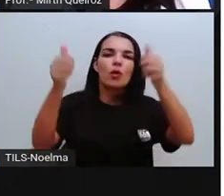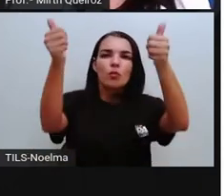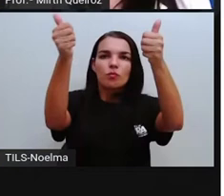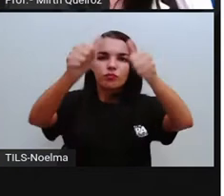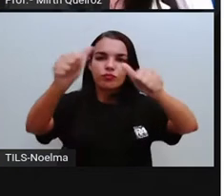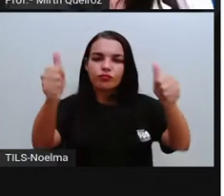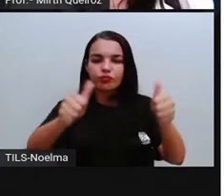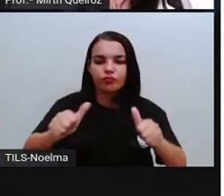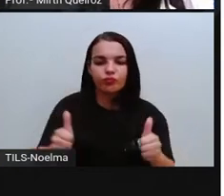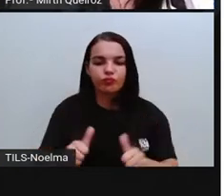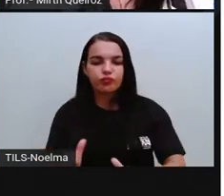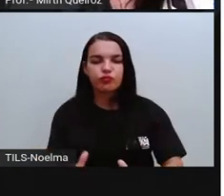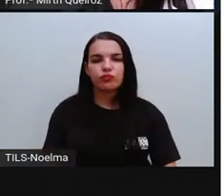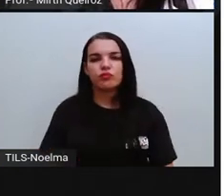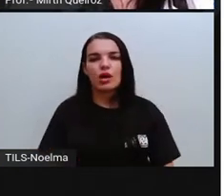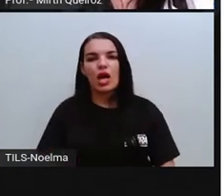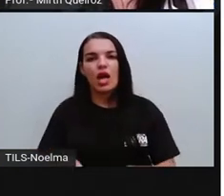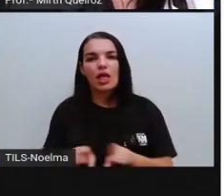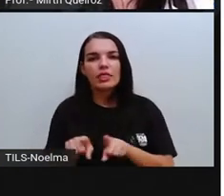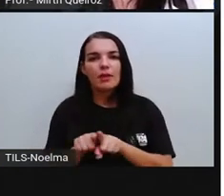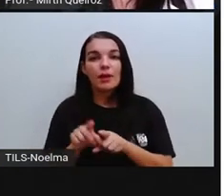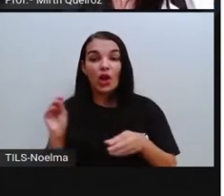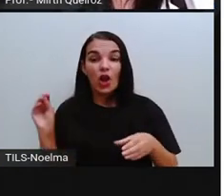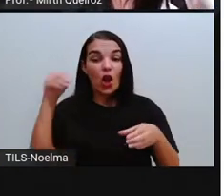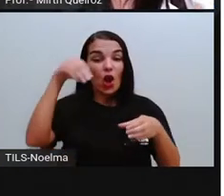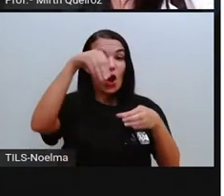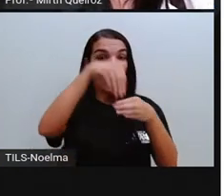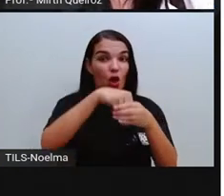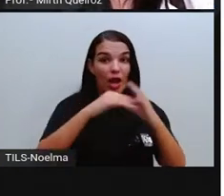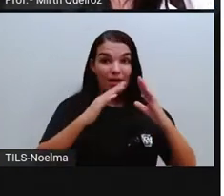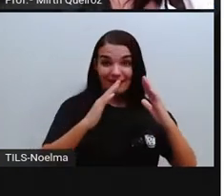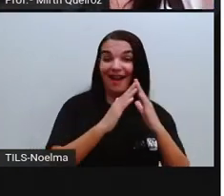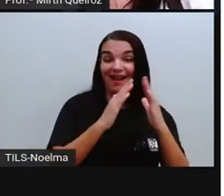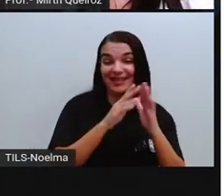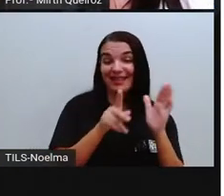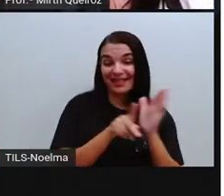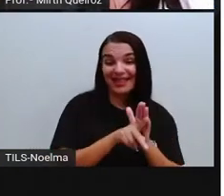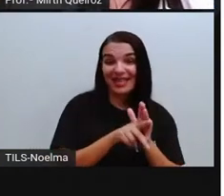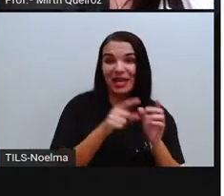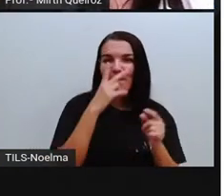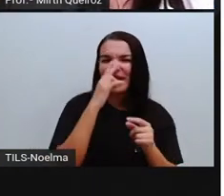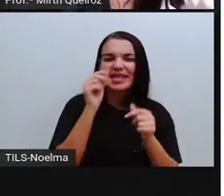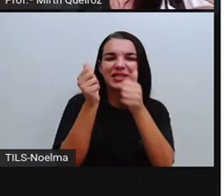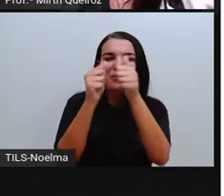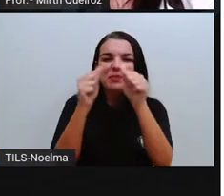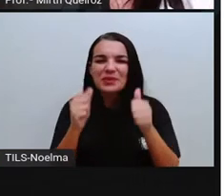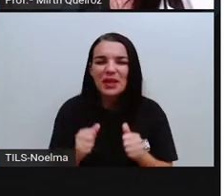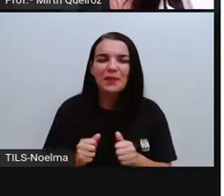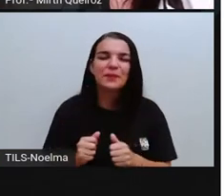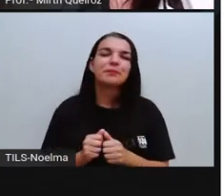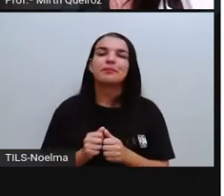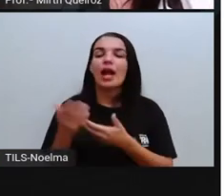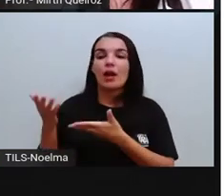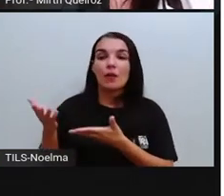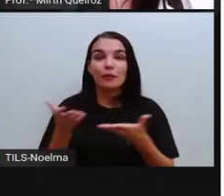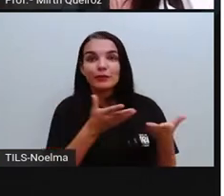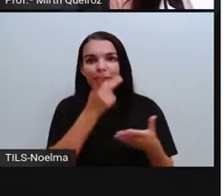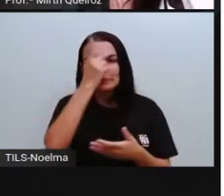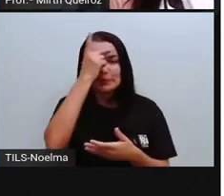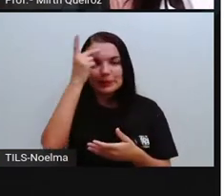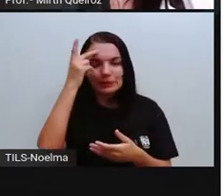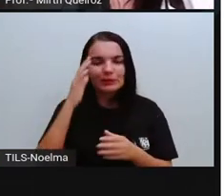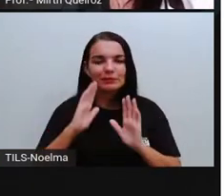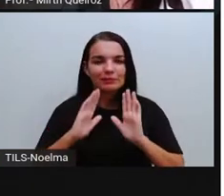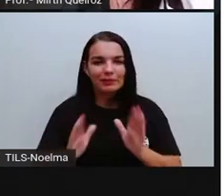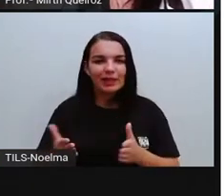esculturas. E essas esculturas ele coloca não só na sua casa, que parece um museu, né, onde ele recebe várias pessoas